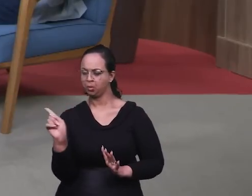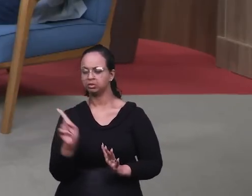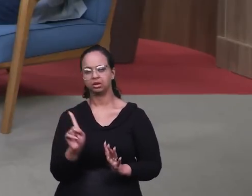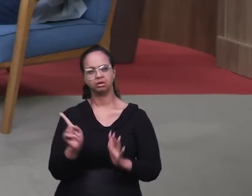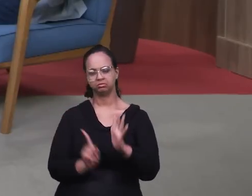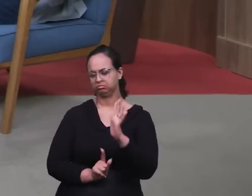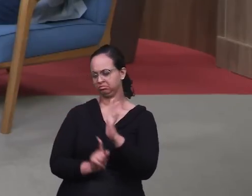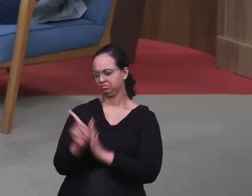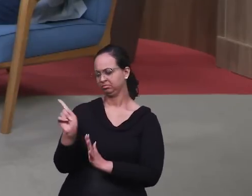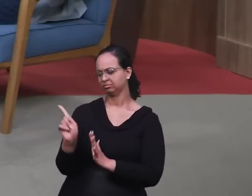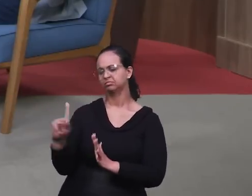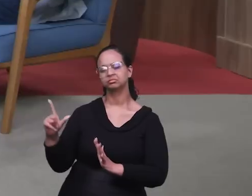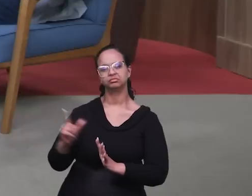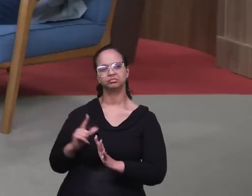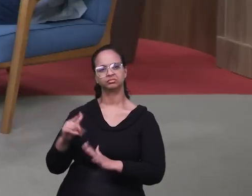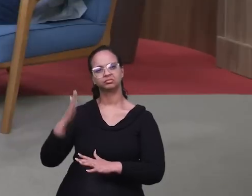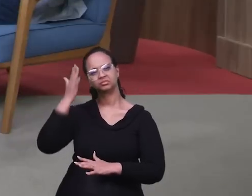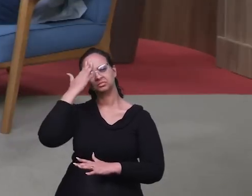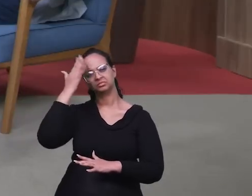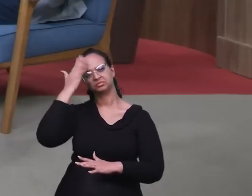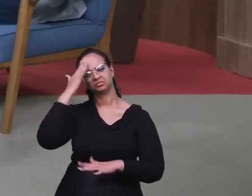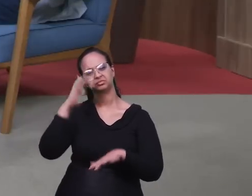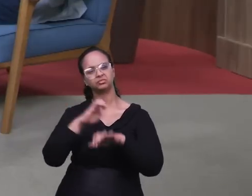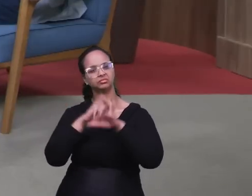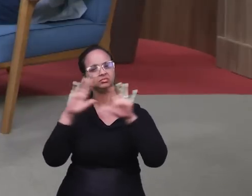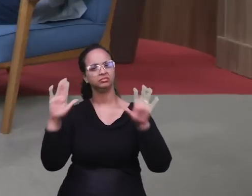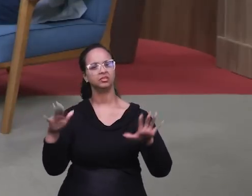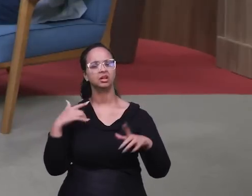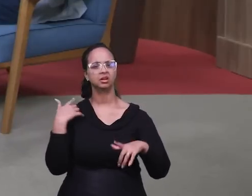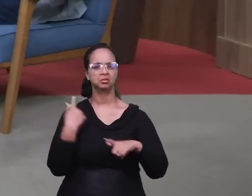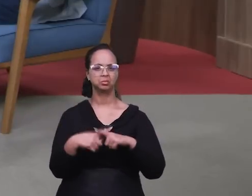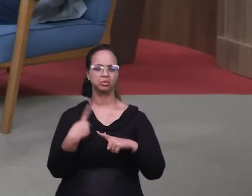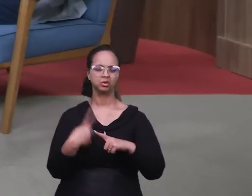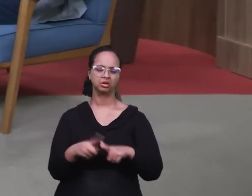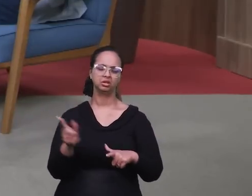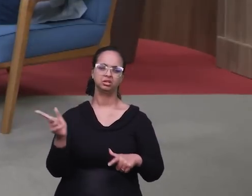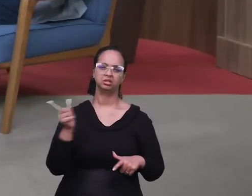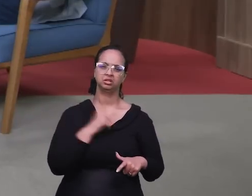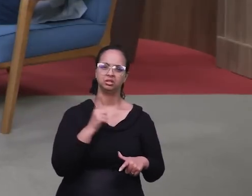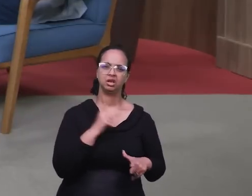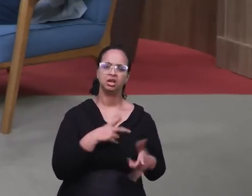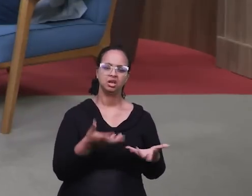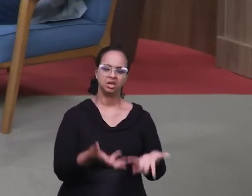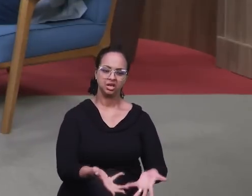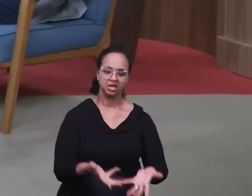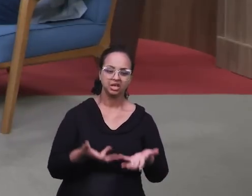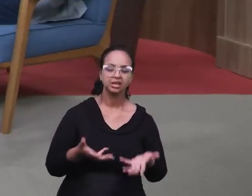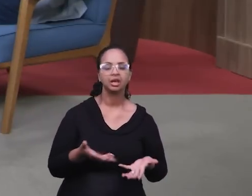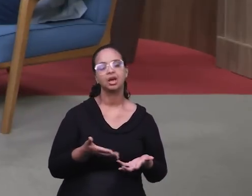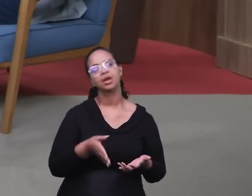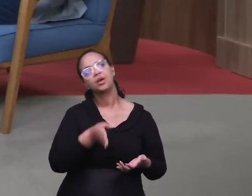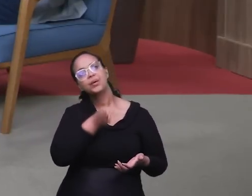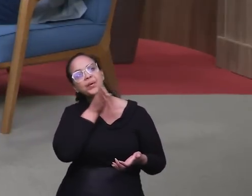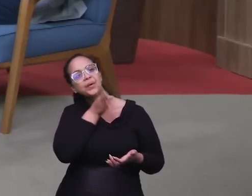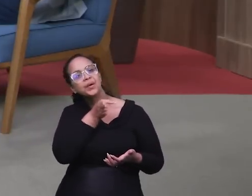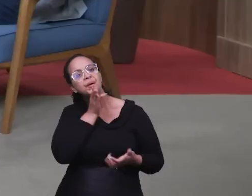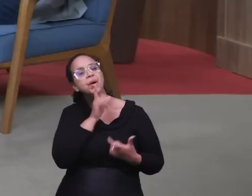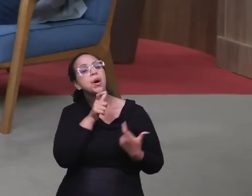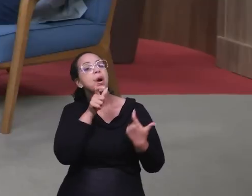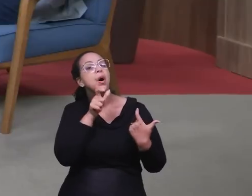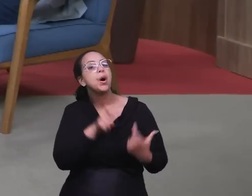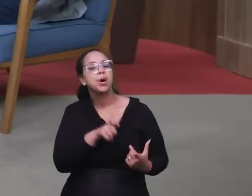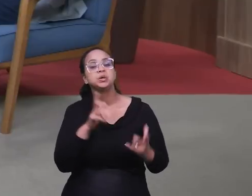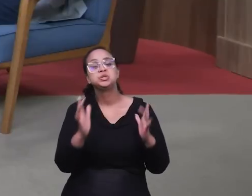isso demonstra um desejo claro da noiva em estar, em encontrar o rebanho onde